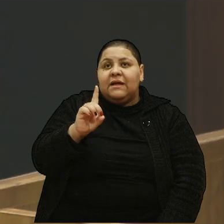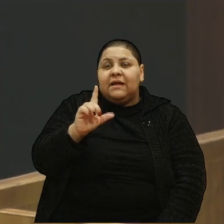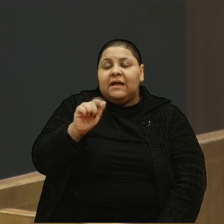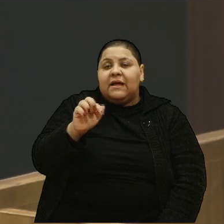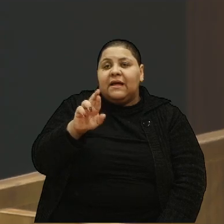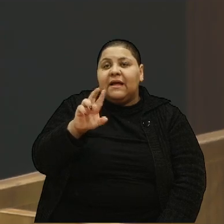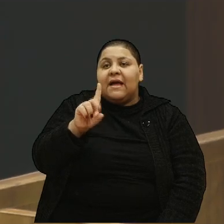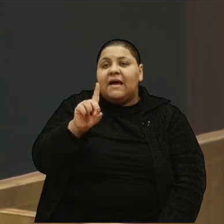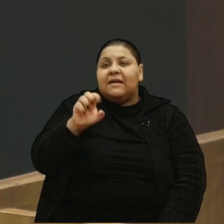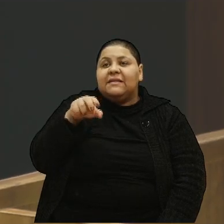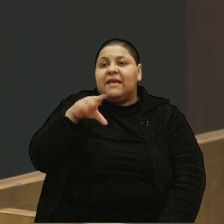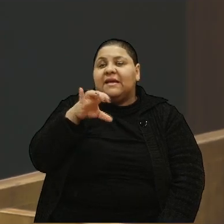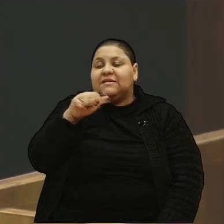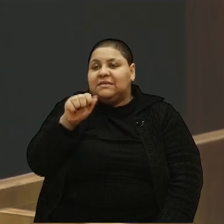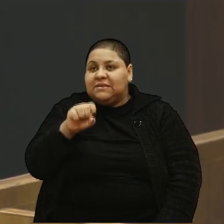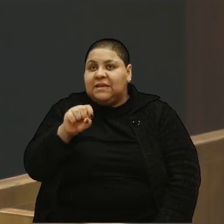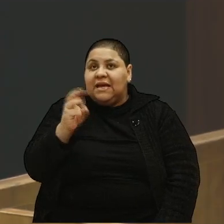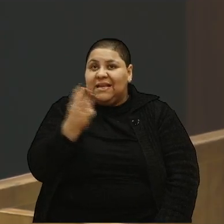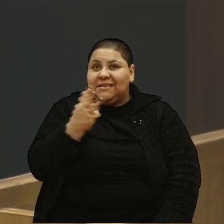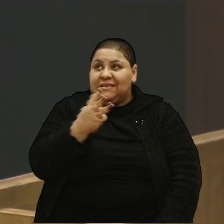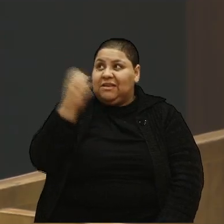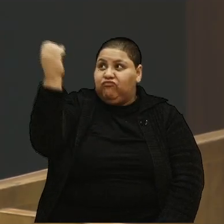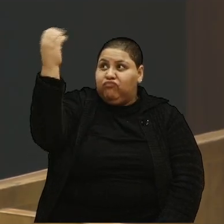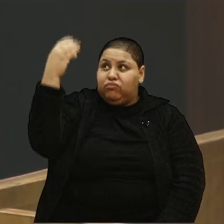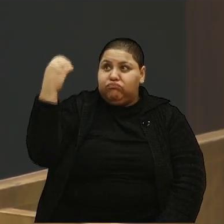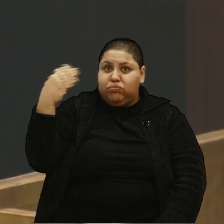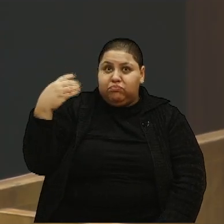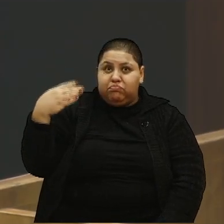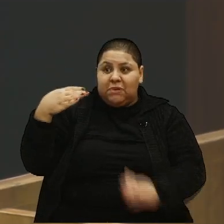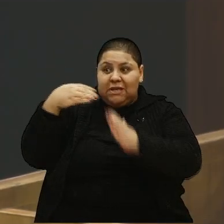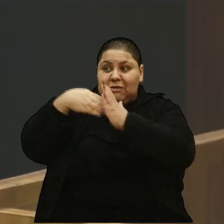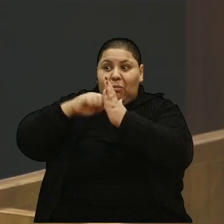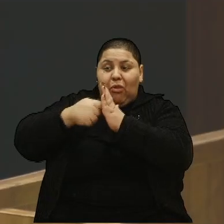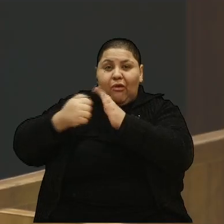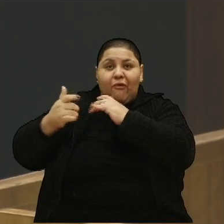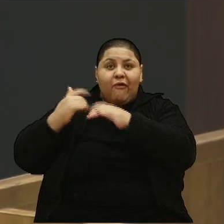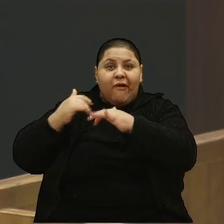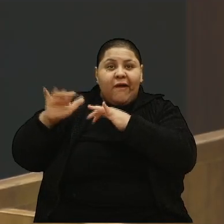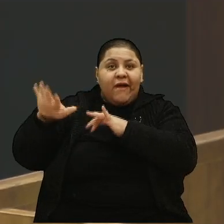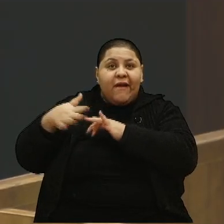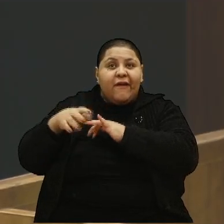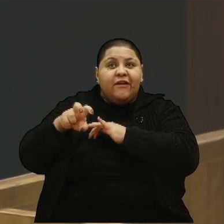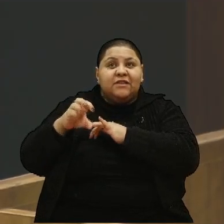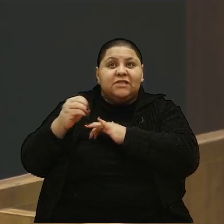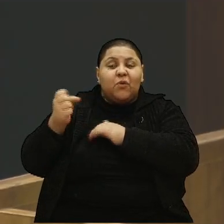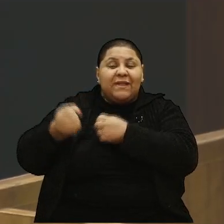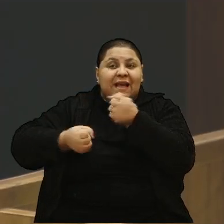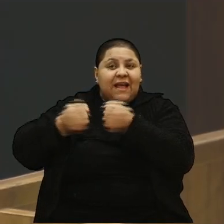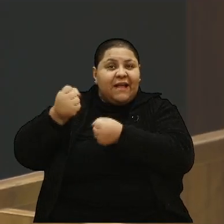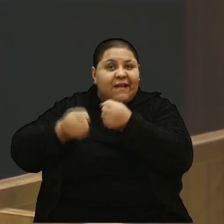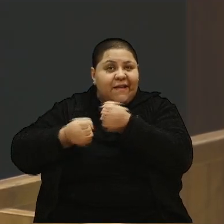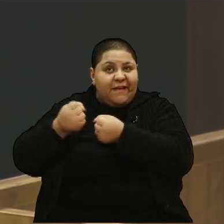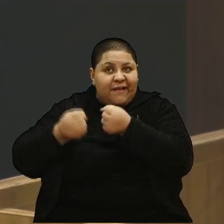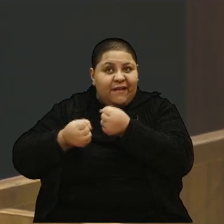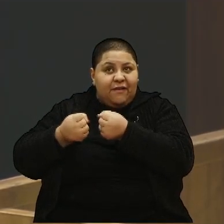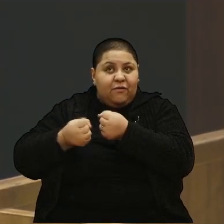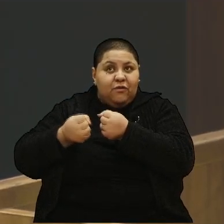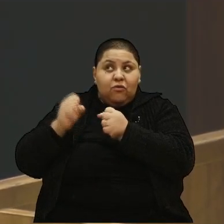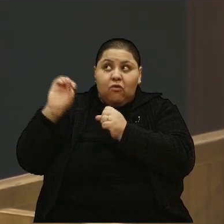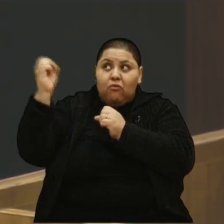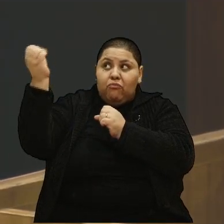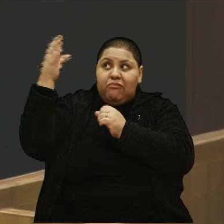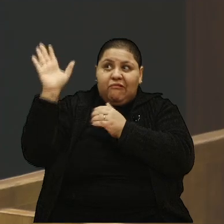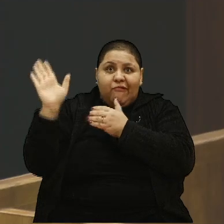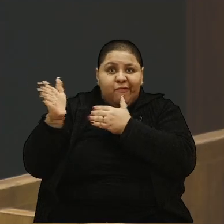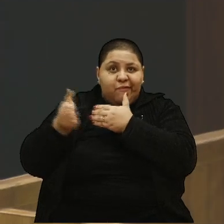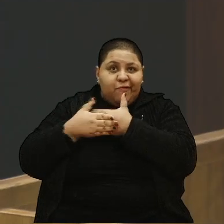Estes semáforos, eles bloqueiam o fluxo de cerca de 50 veículos, cada vez que fecha,